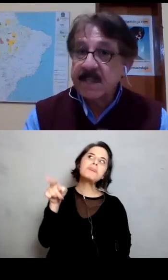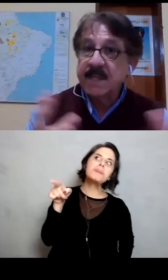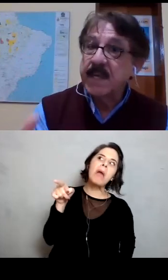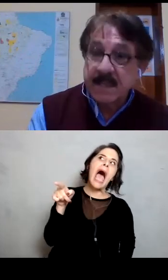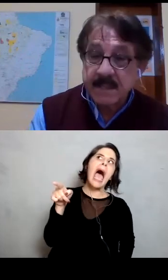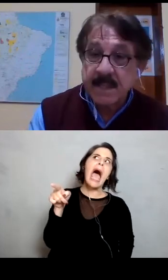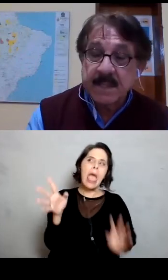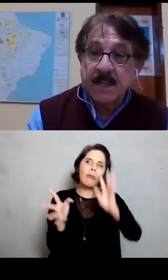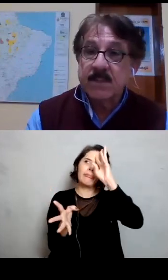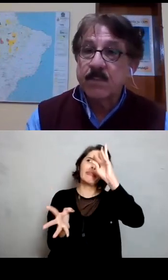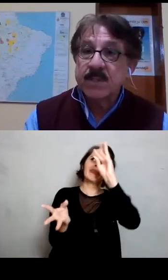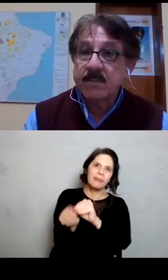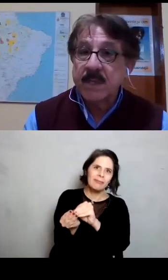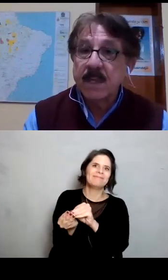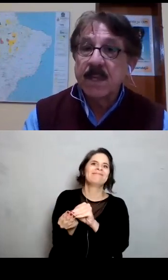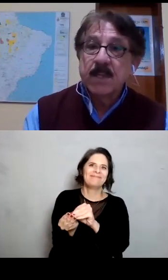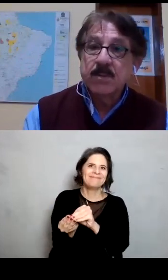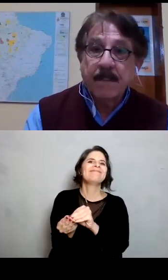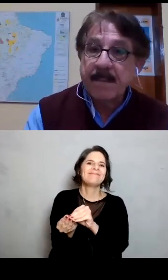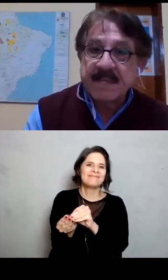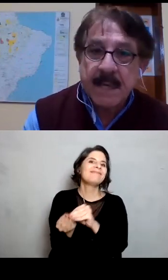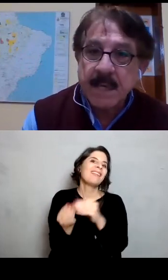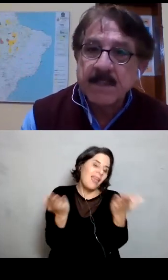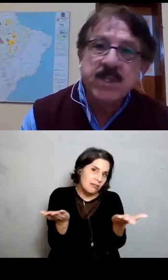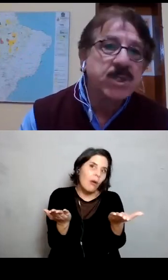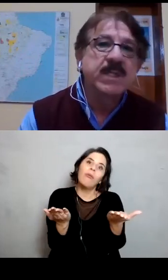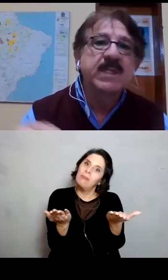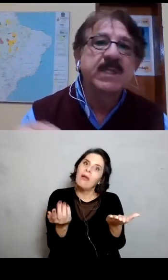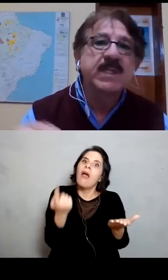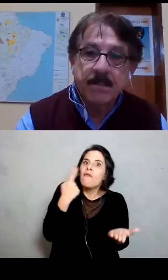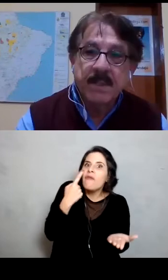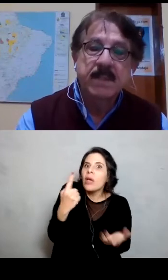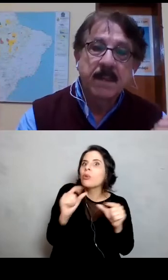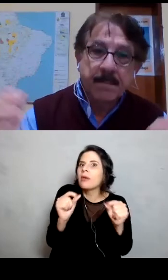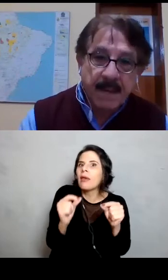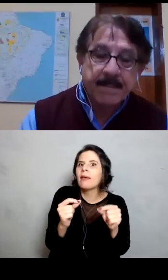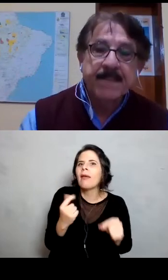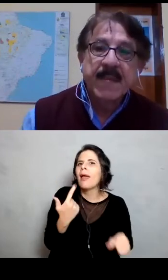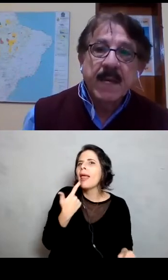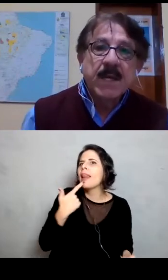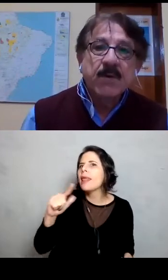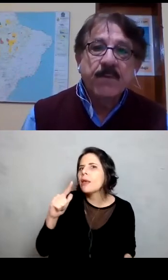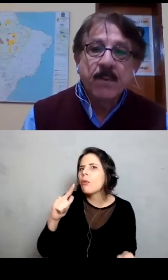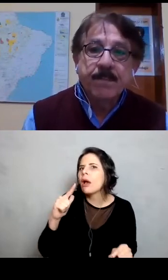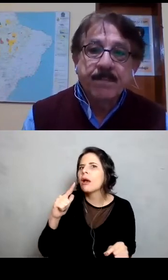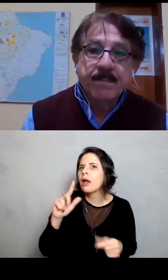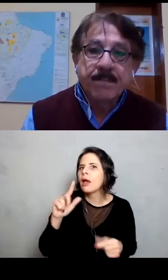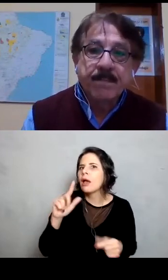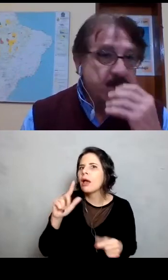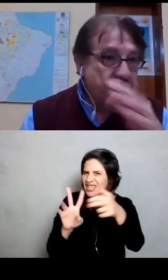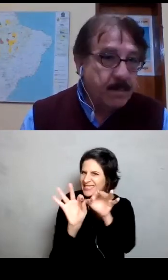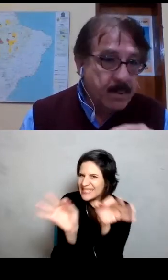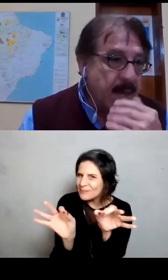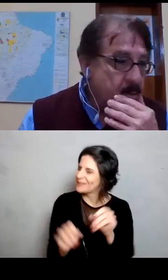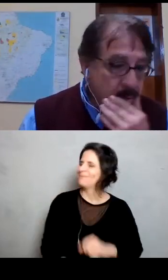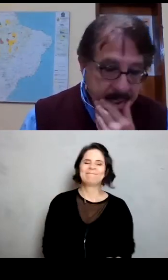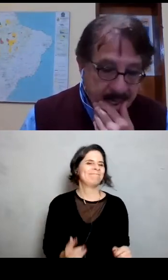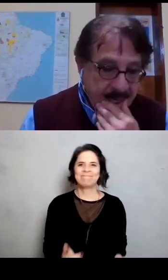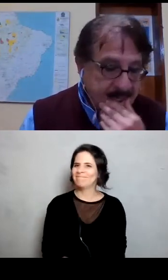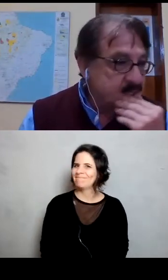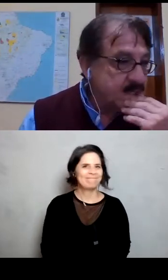Então, essas riquezas das línguas mostram que não dá para pensar que línguas indígenas são simples. Bem, eu acho que eu vou